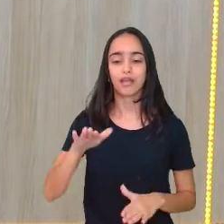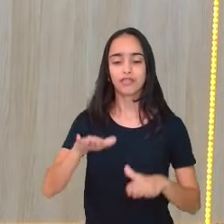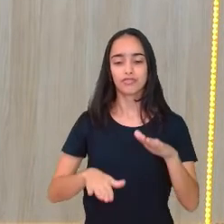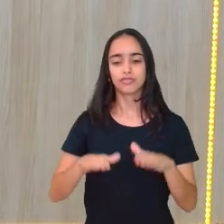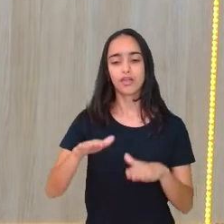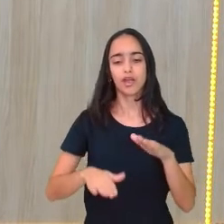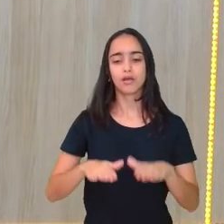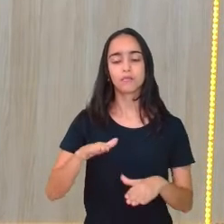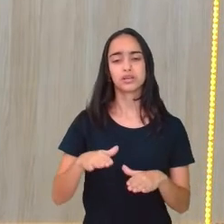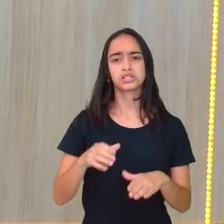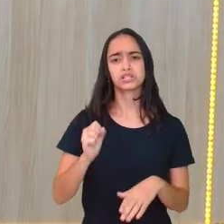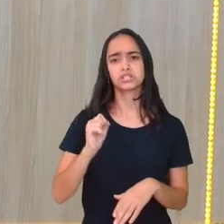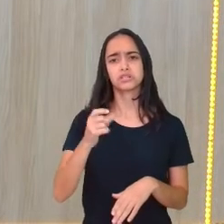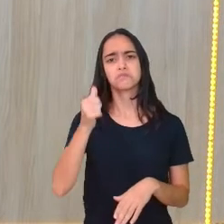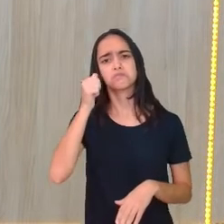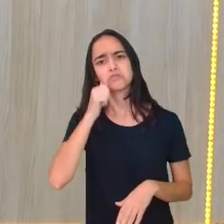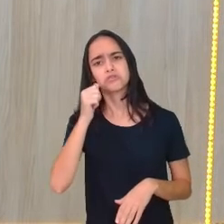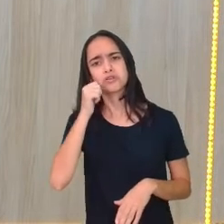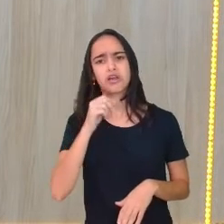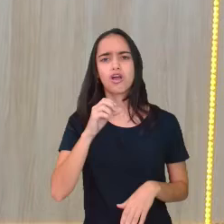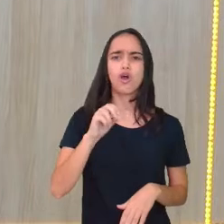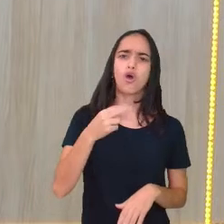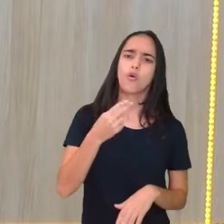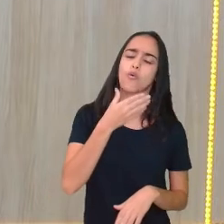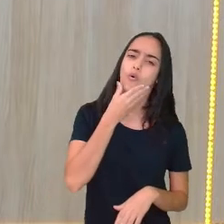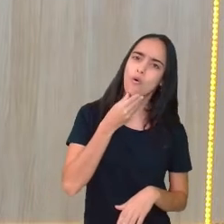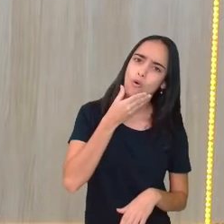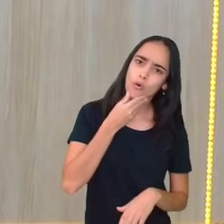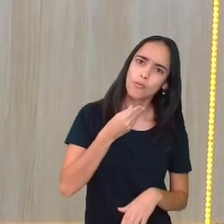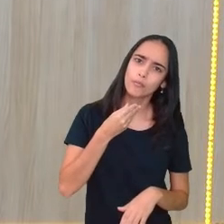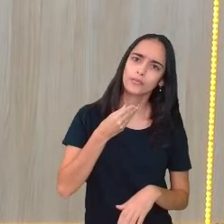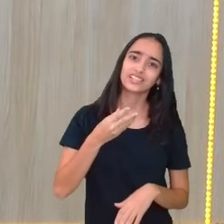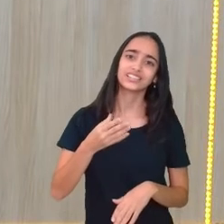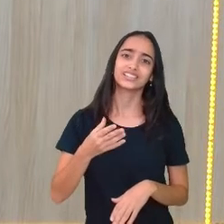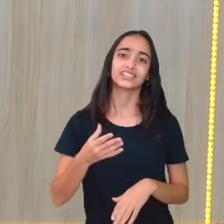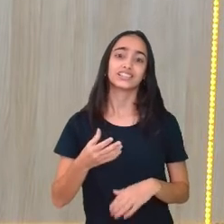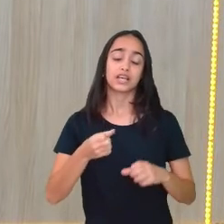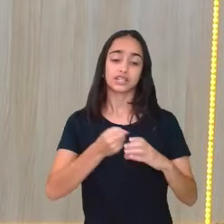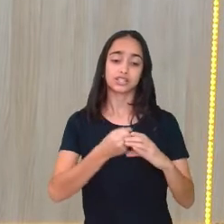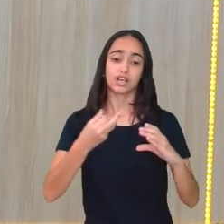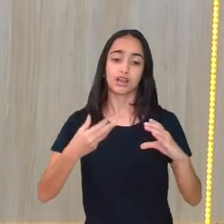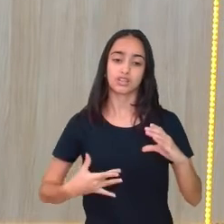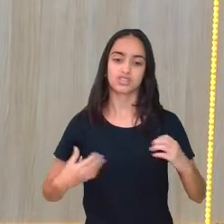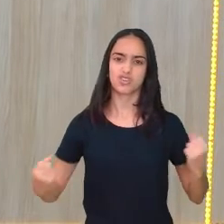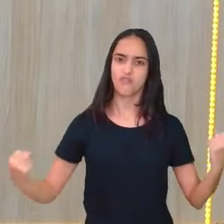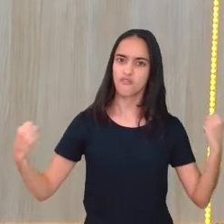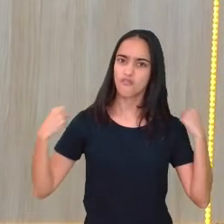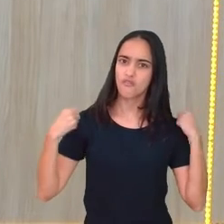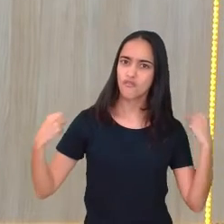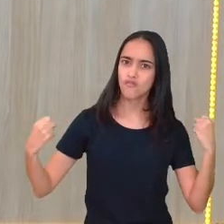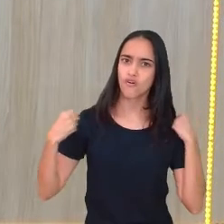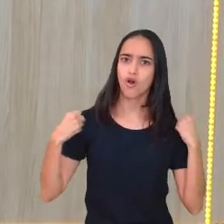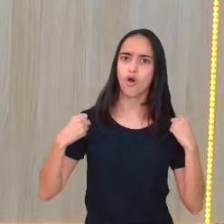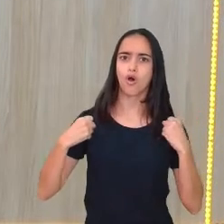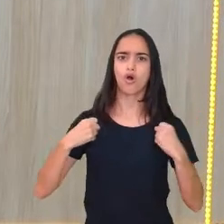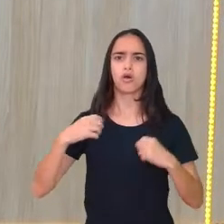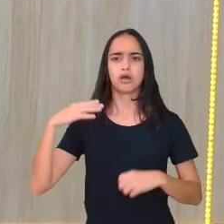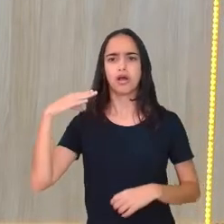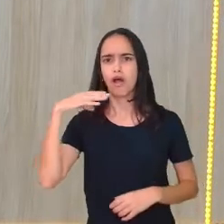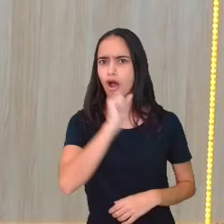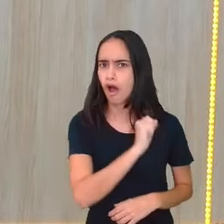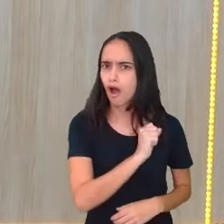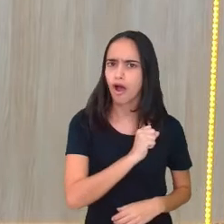sexo biológico, as suas características físicas de força, de agilidade, de coordenação motora,